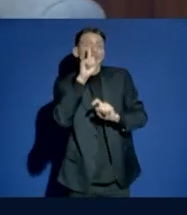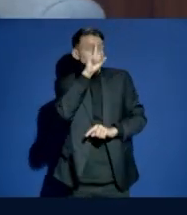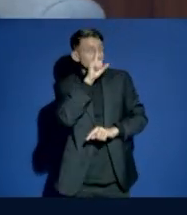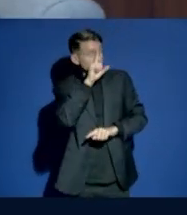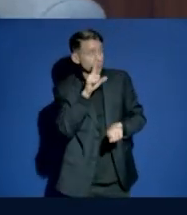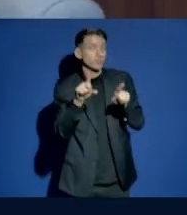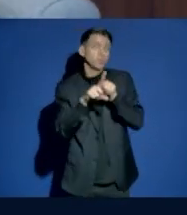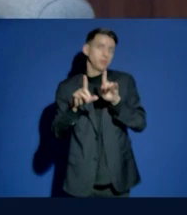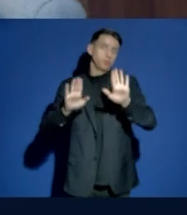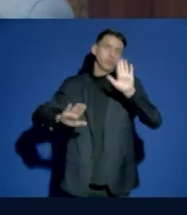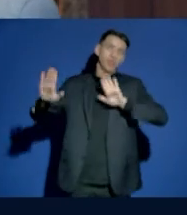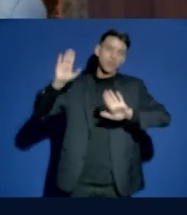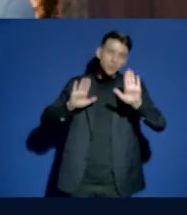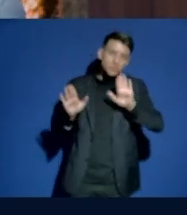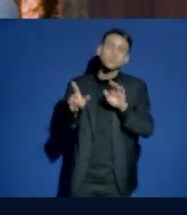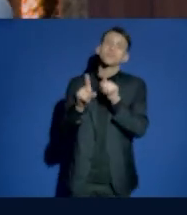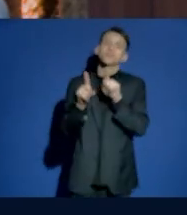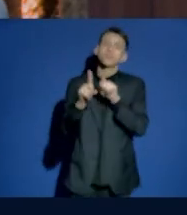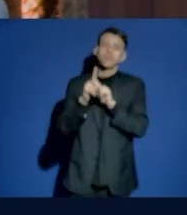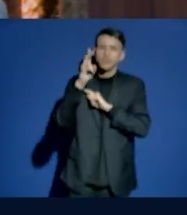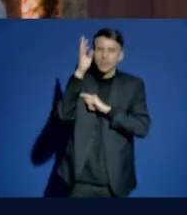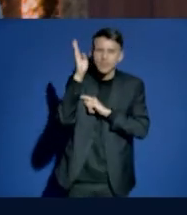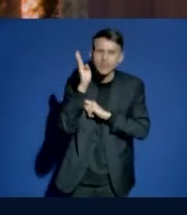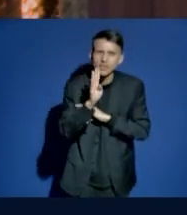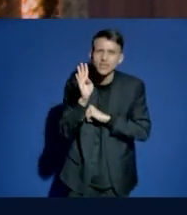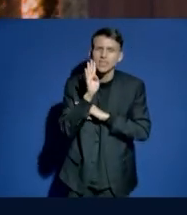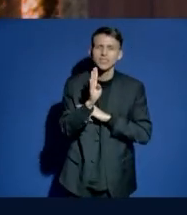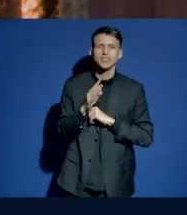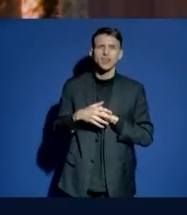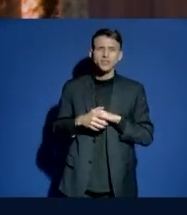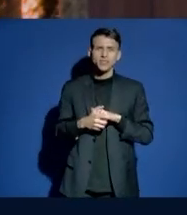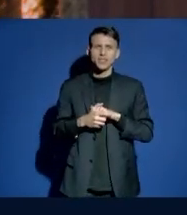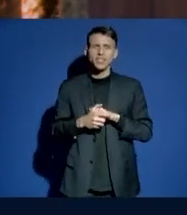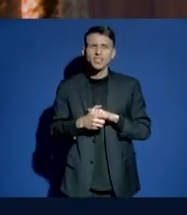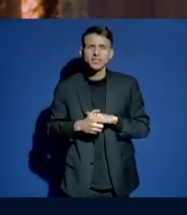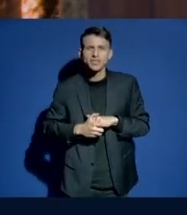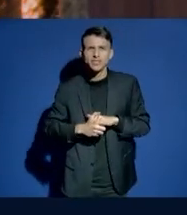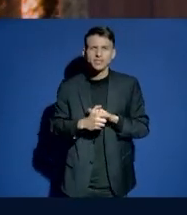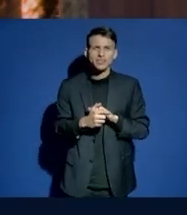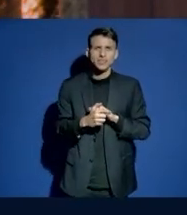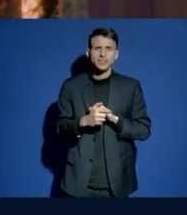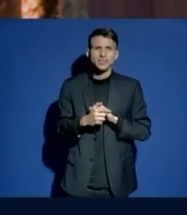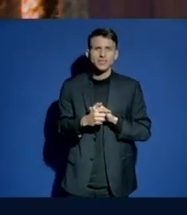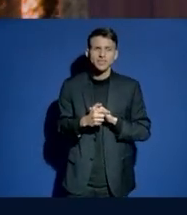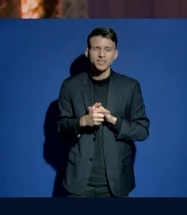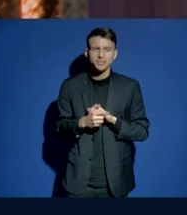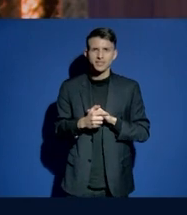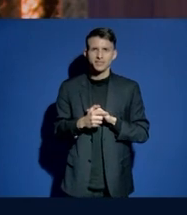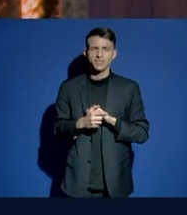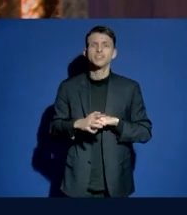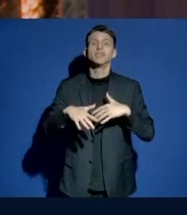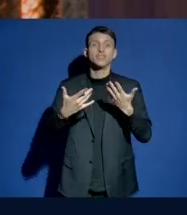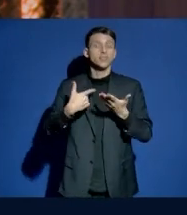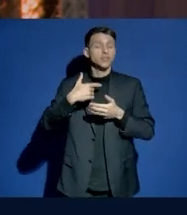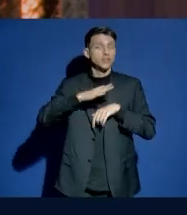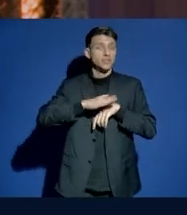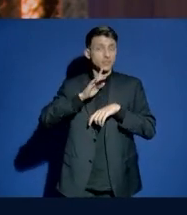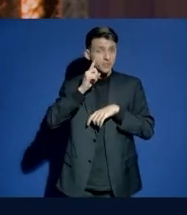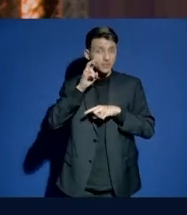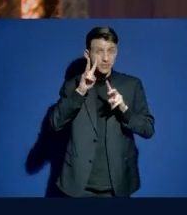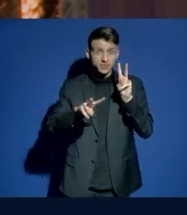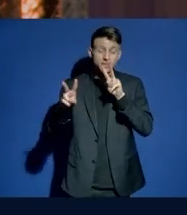risco só o estado de nebrasca poucos dias eu estudava um pouco esse tema ele tem mais irrigação que o Brasil inteiro